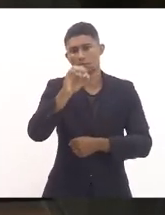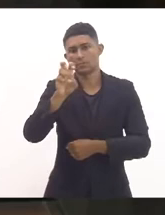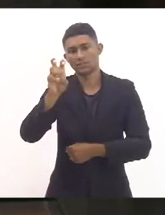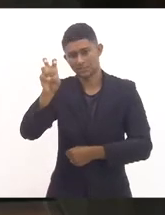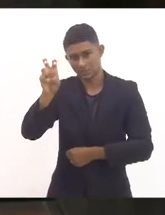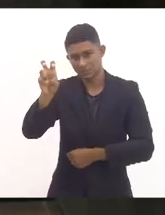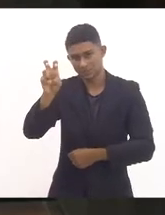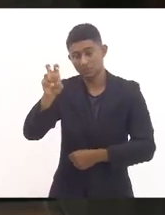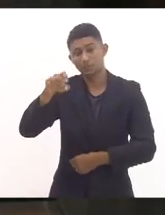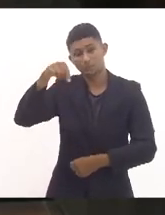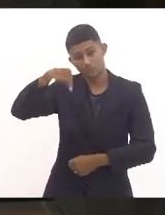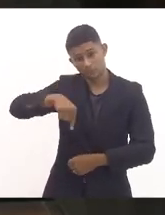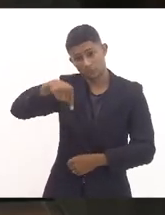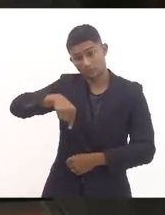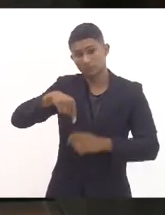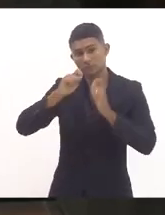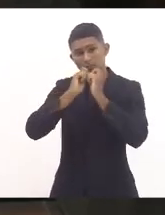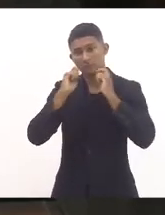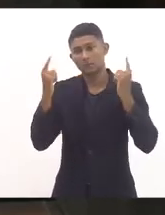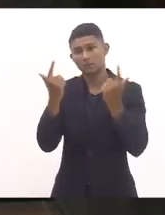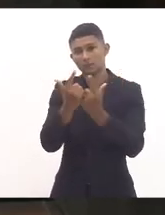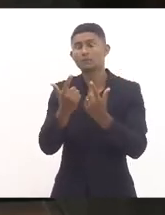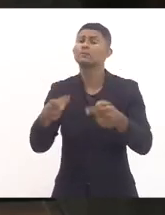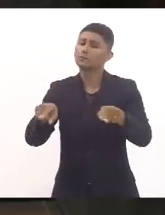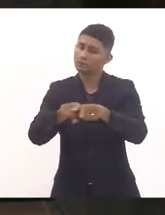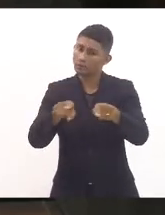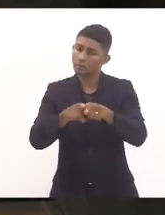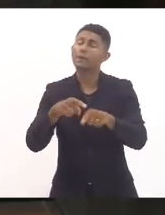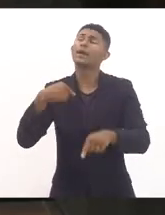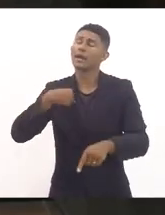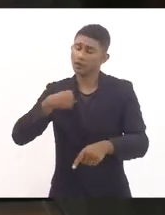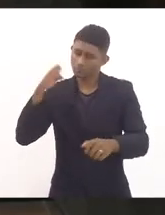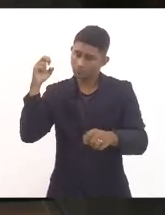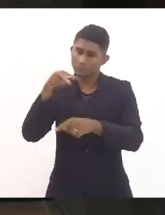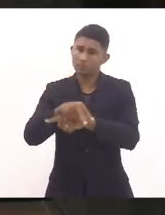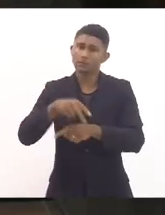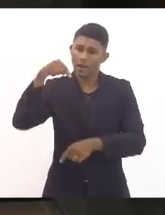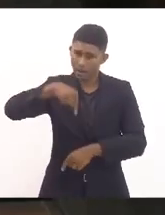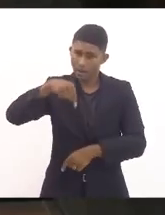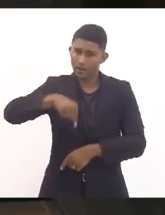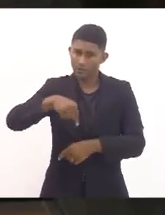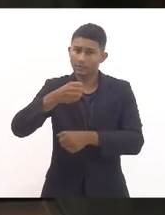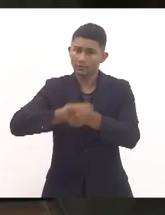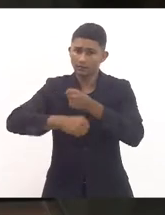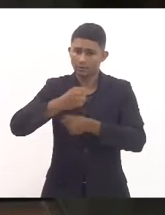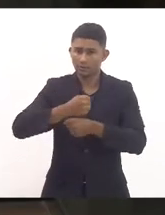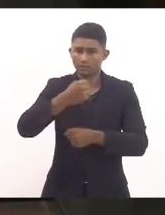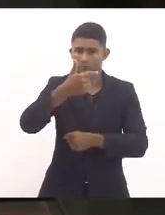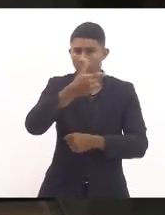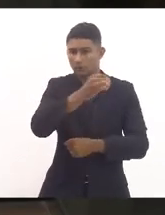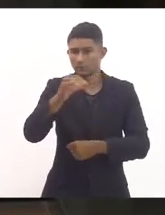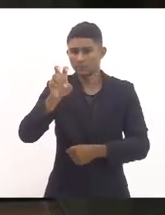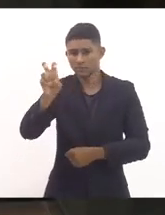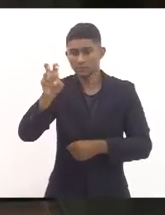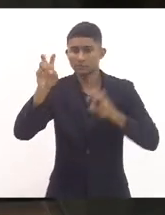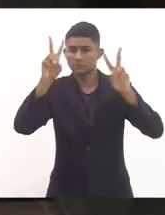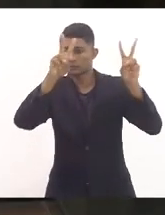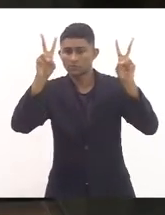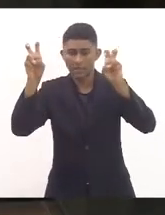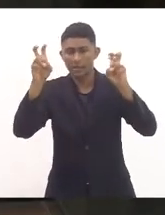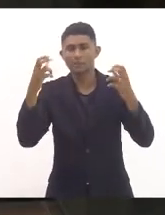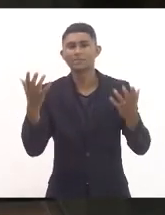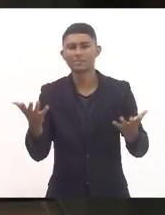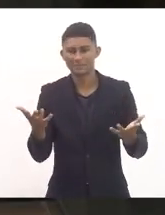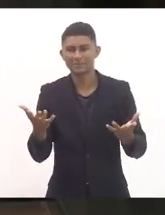Parlamento Fluminense, e eu já fazia parte dele, colocou esse tema dos